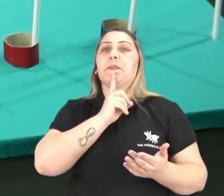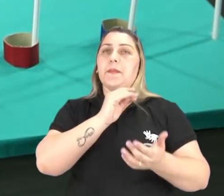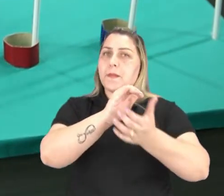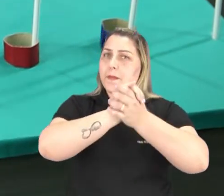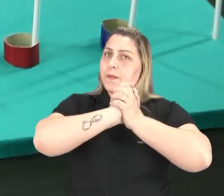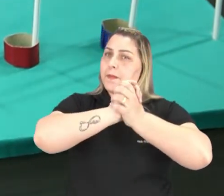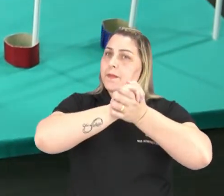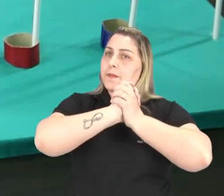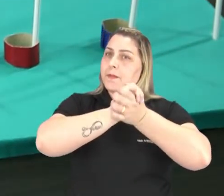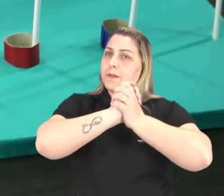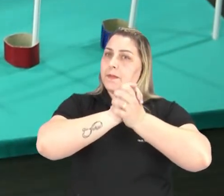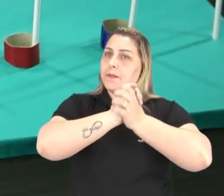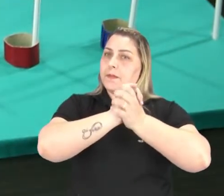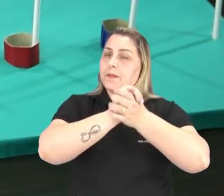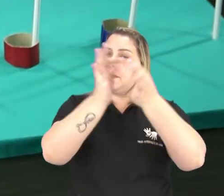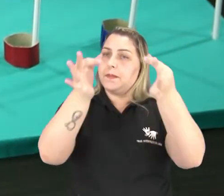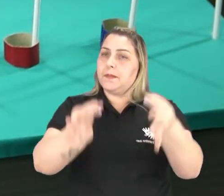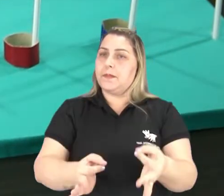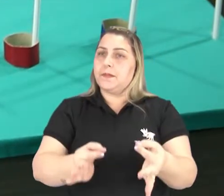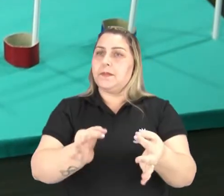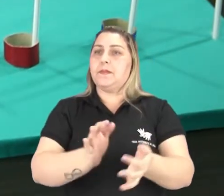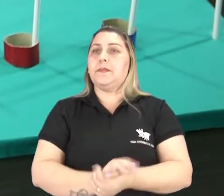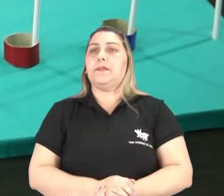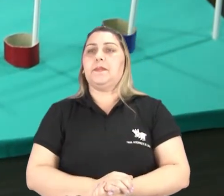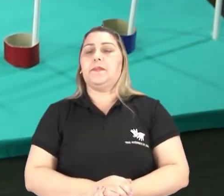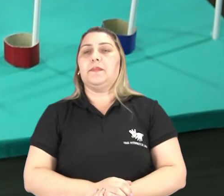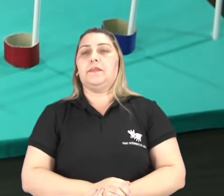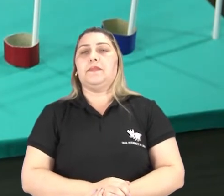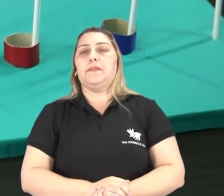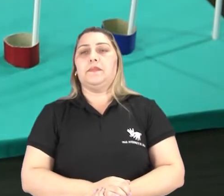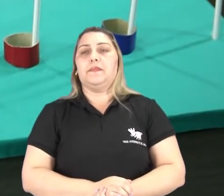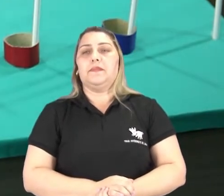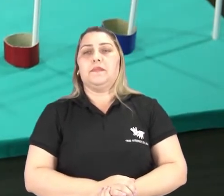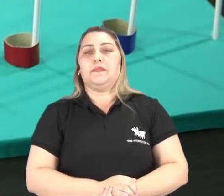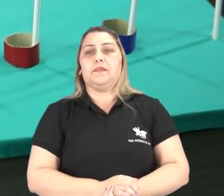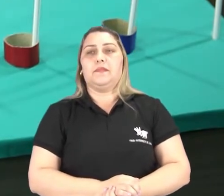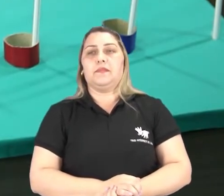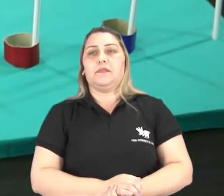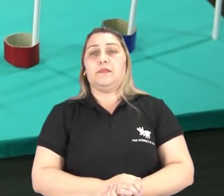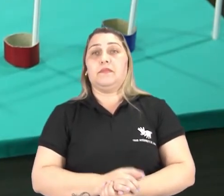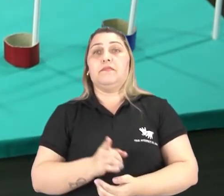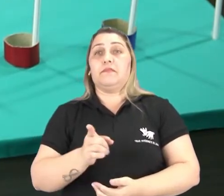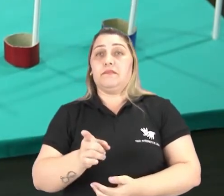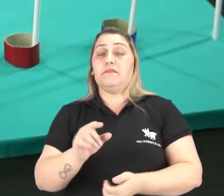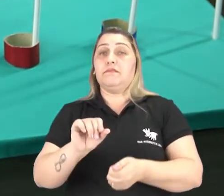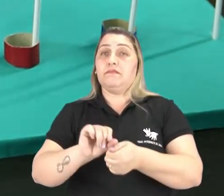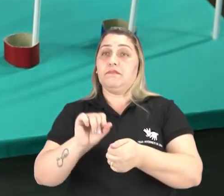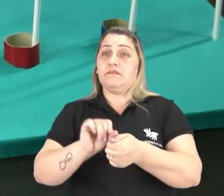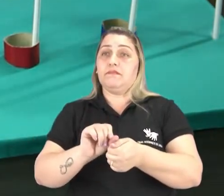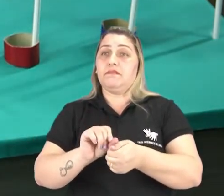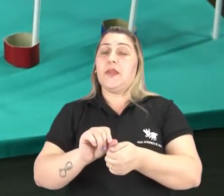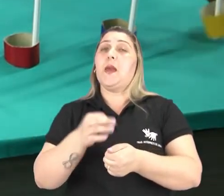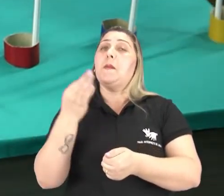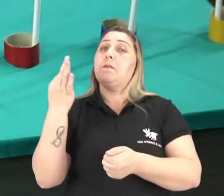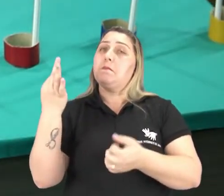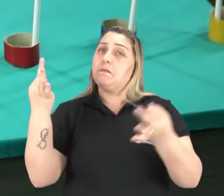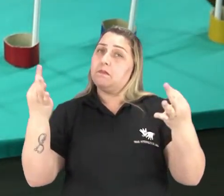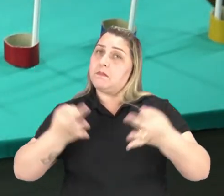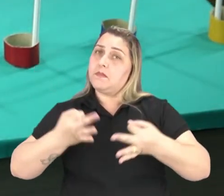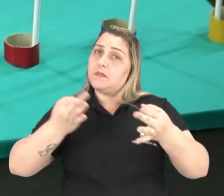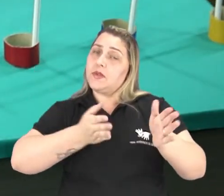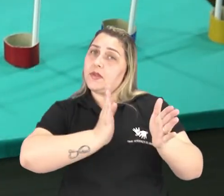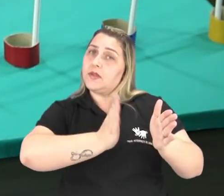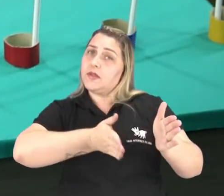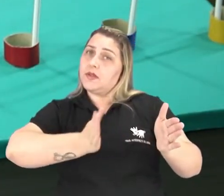é amarelo você acertou muito bem meus parabéns você está fazendo junto